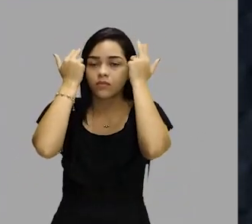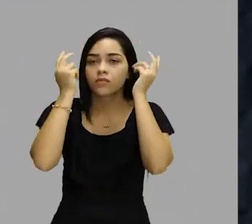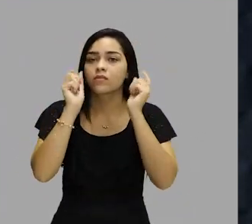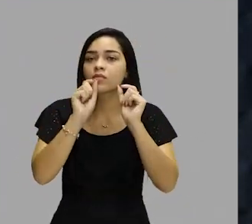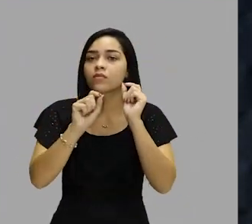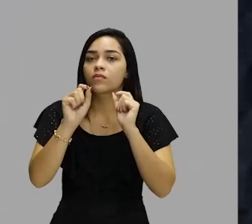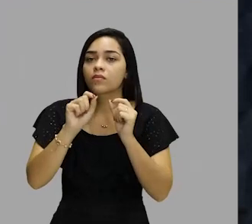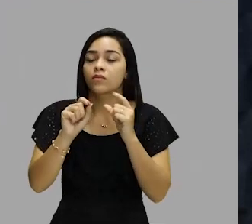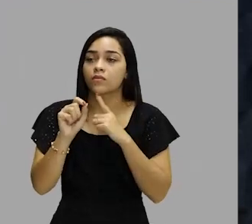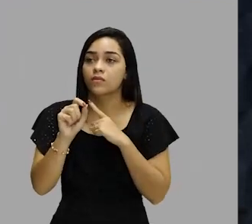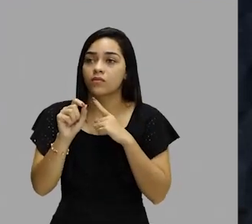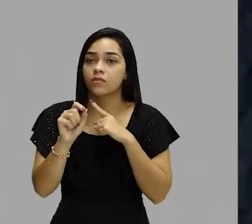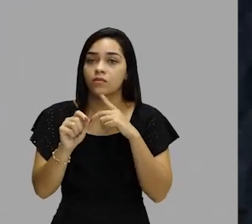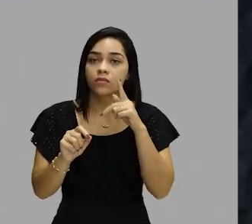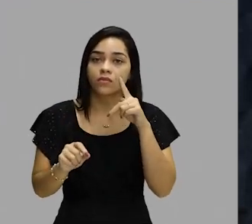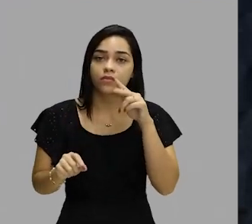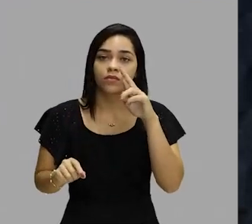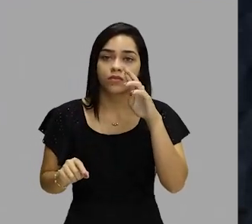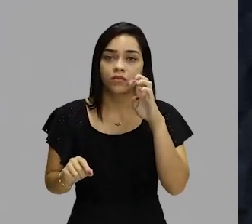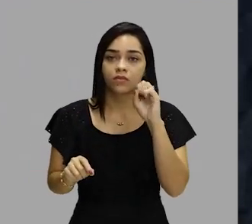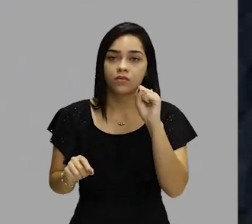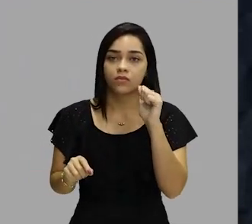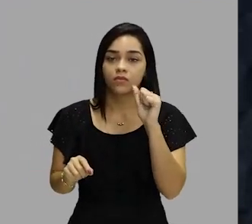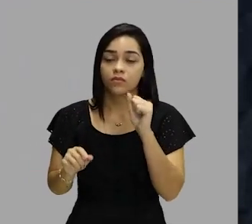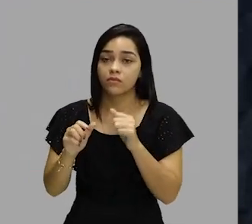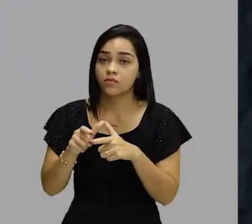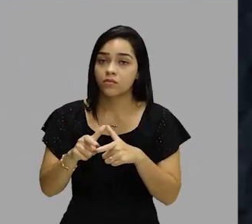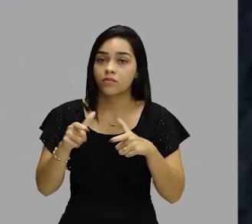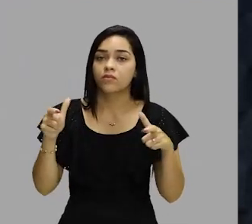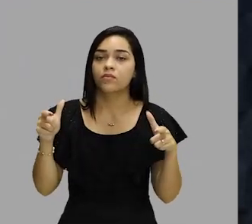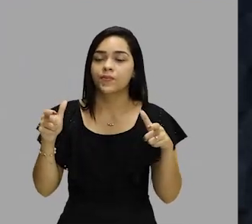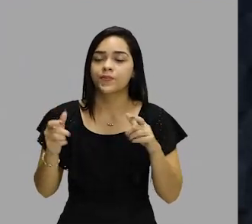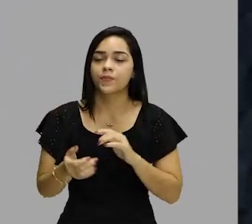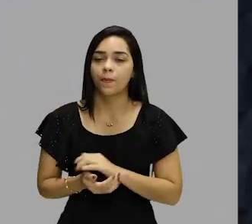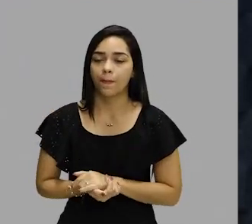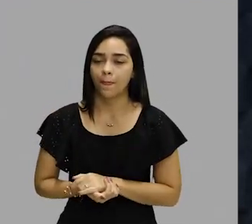de presas aqui estava maior. Então, essa